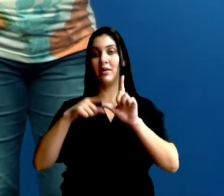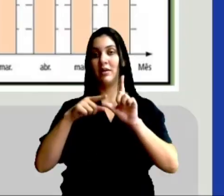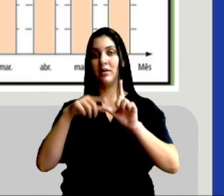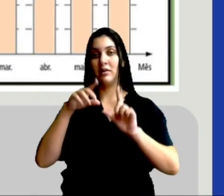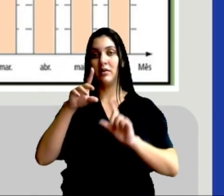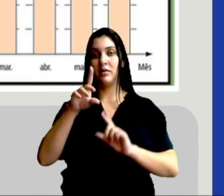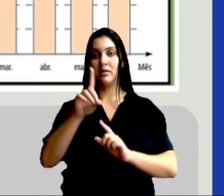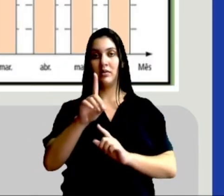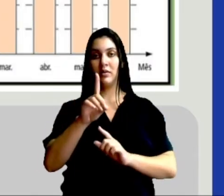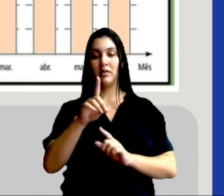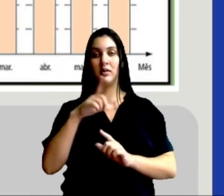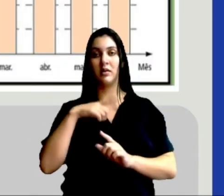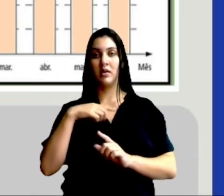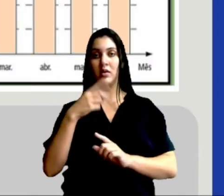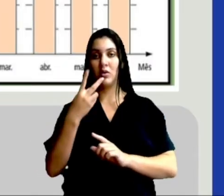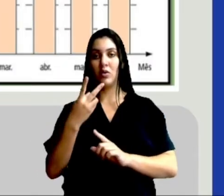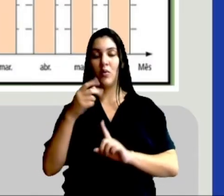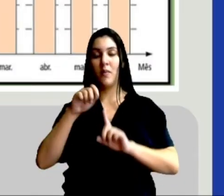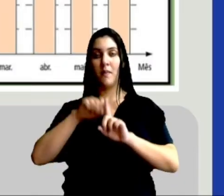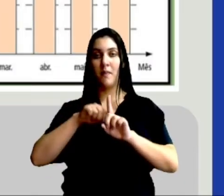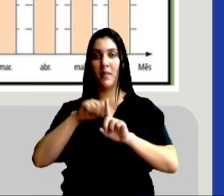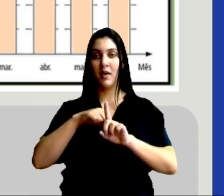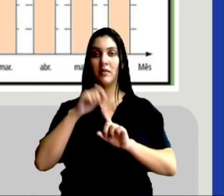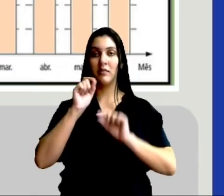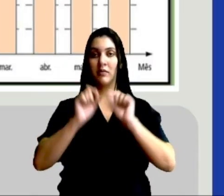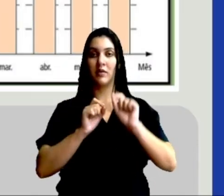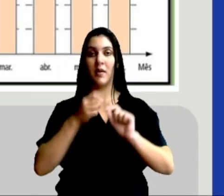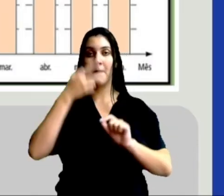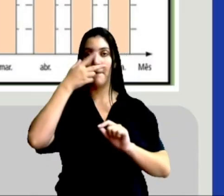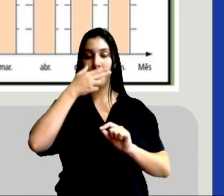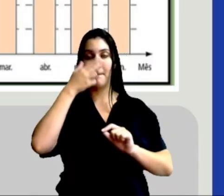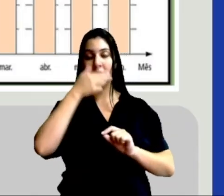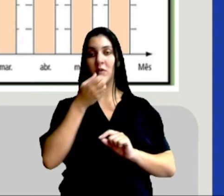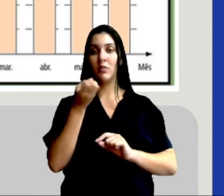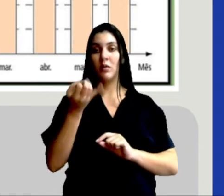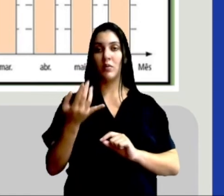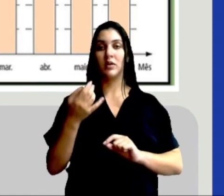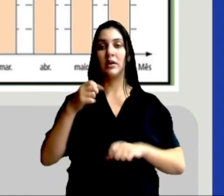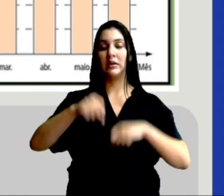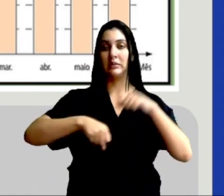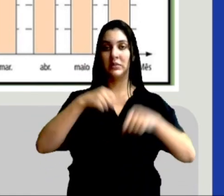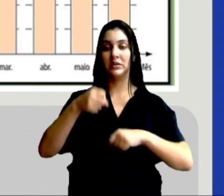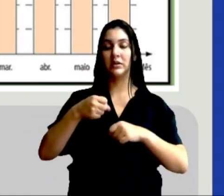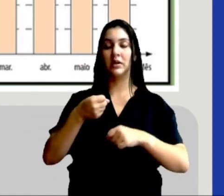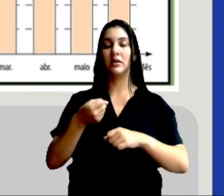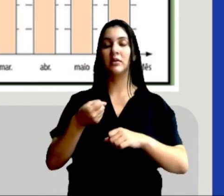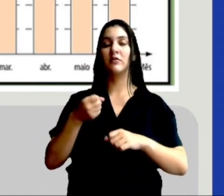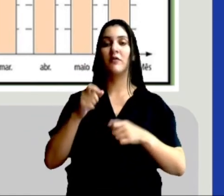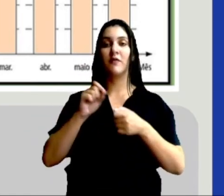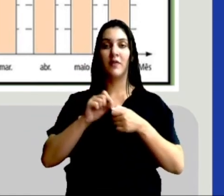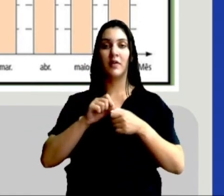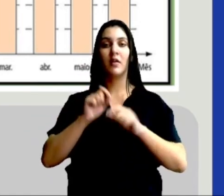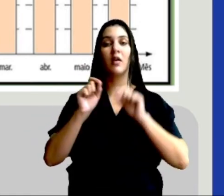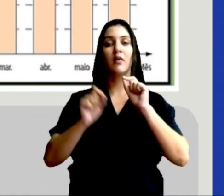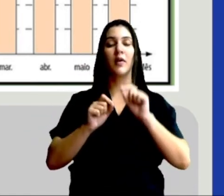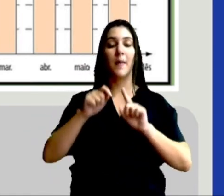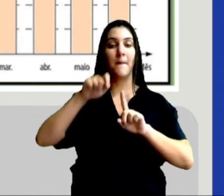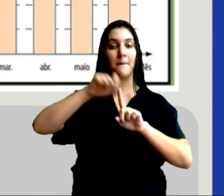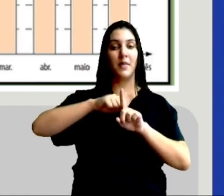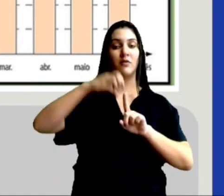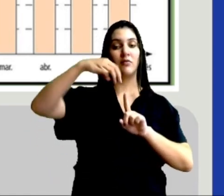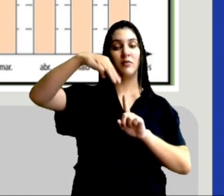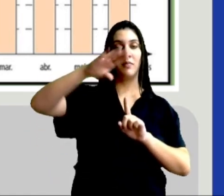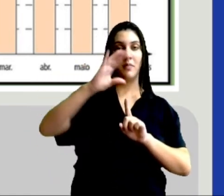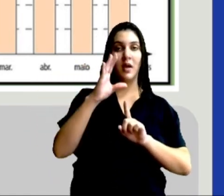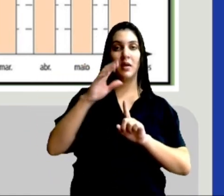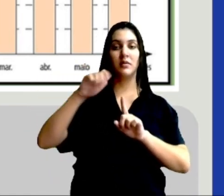ele diz, ó, que tem 2 meses aí que tiveram a mesma quantidade de bicicletas produzidas. E quais são? Março e abril.